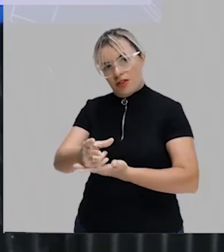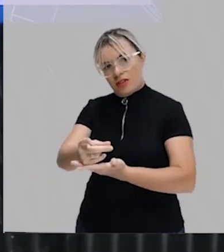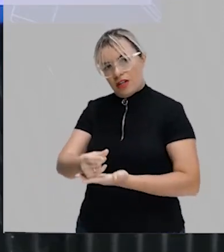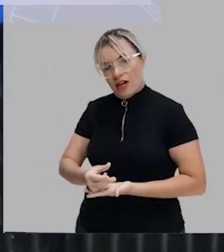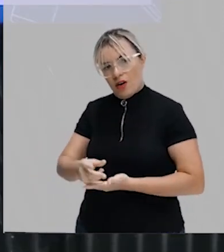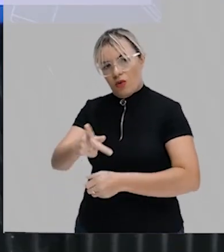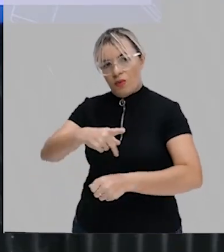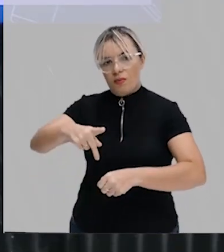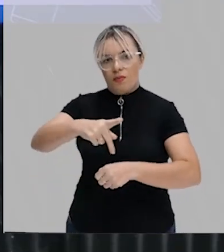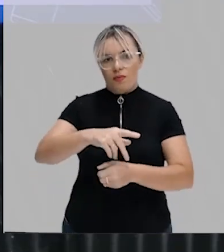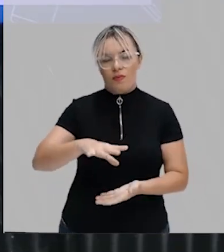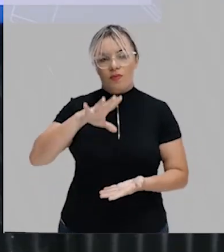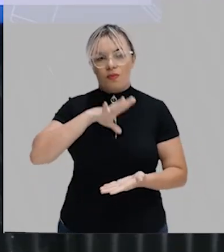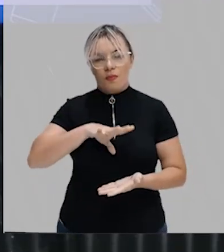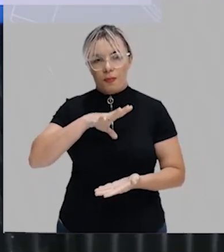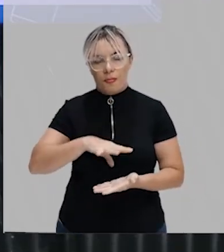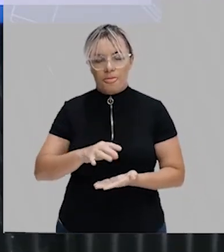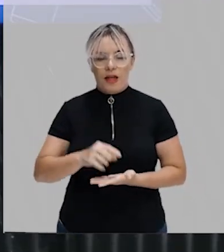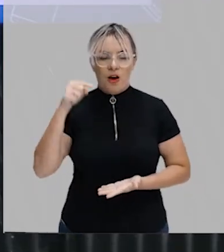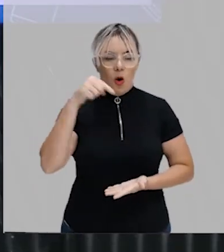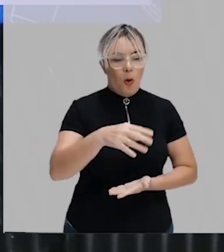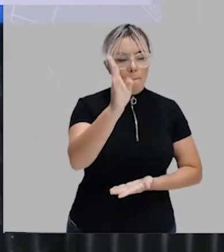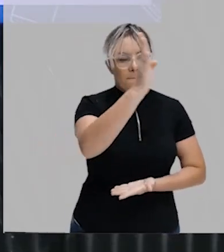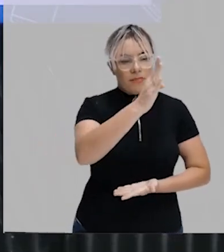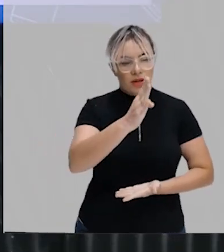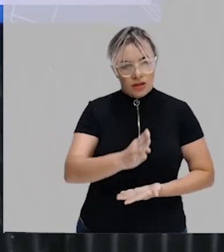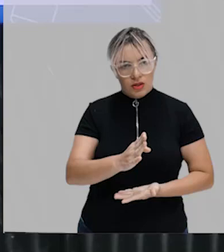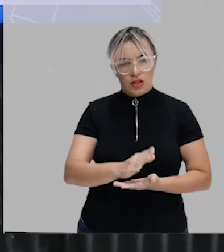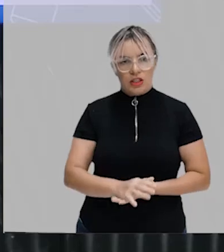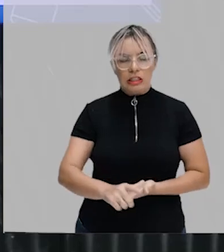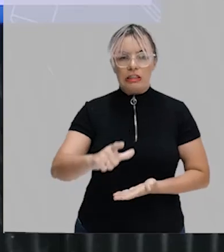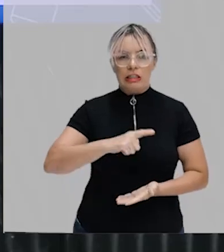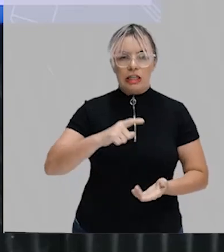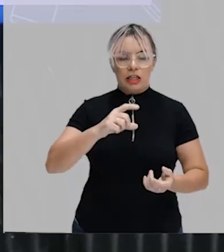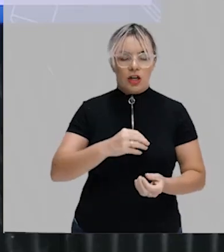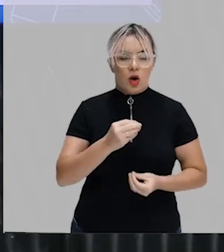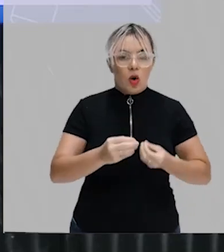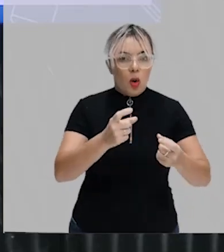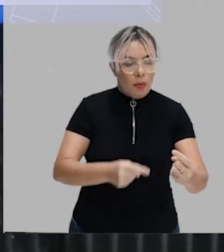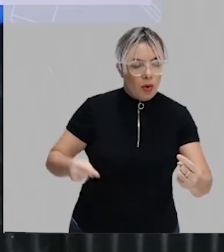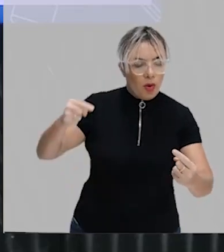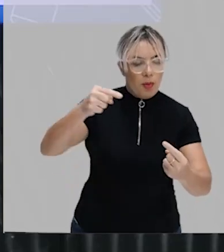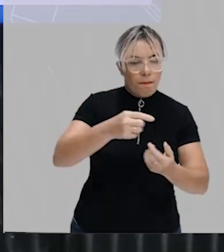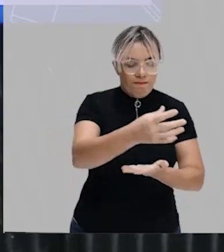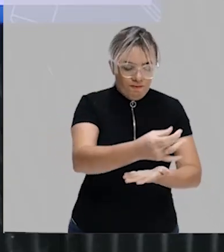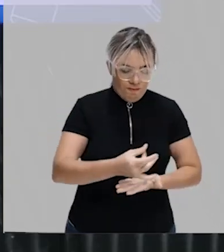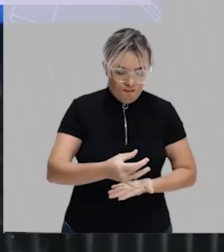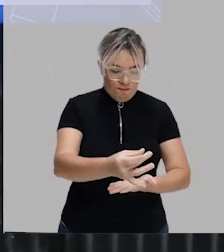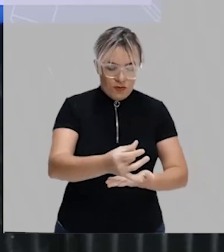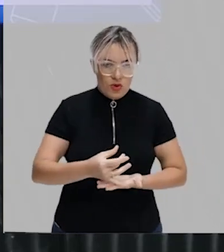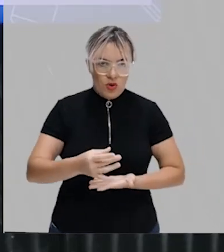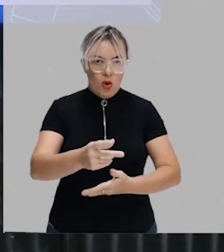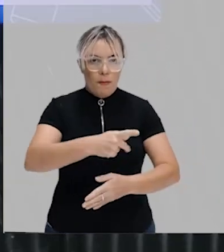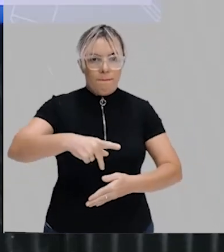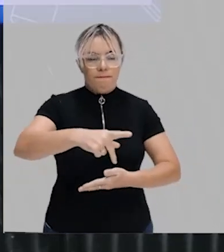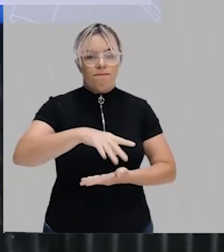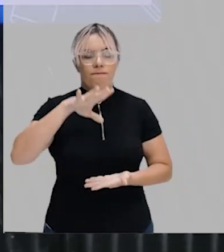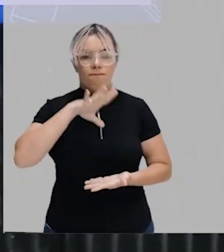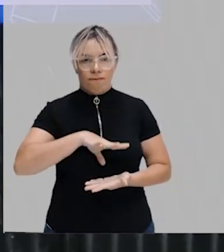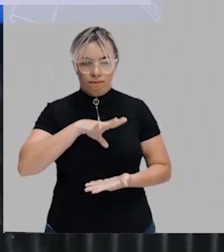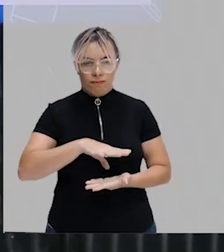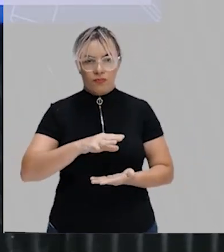colônia, Brasil, deveria enriquecer a metrópole, o Estado português. E